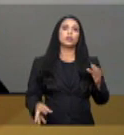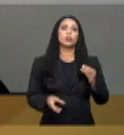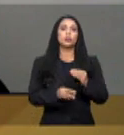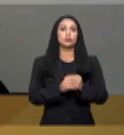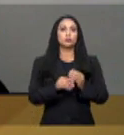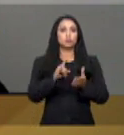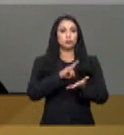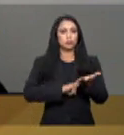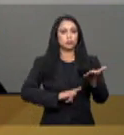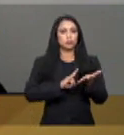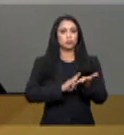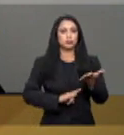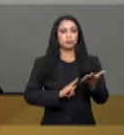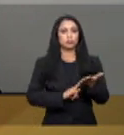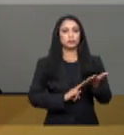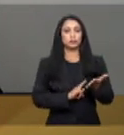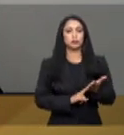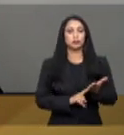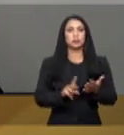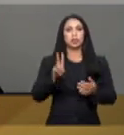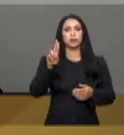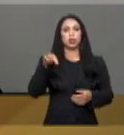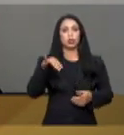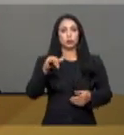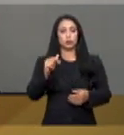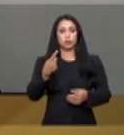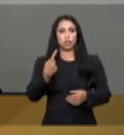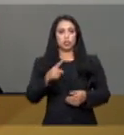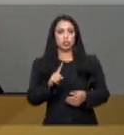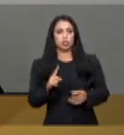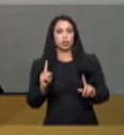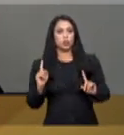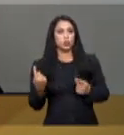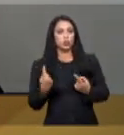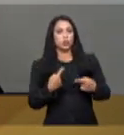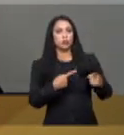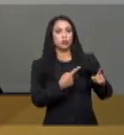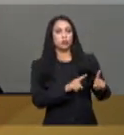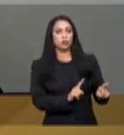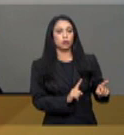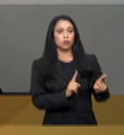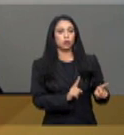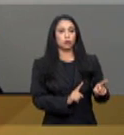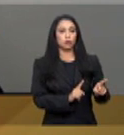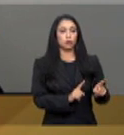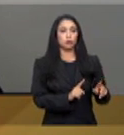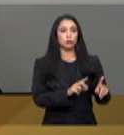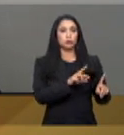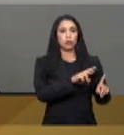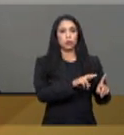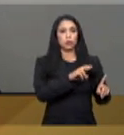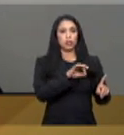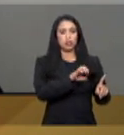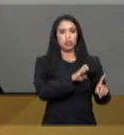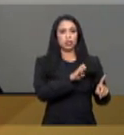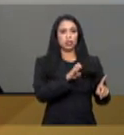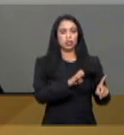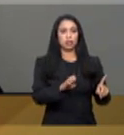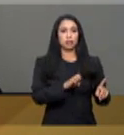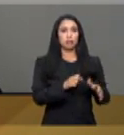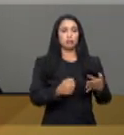declaração opostos pela União contra julgado do plenário deste Supremo, recurso extraordinário com repercussão